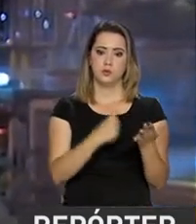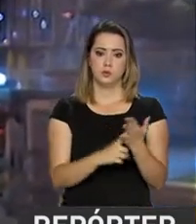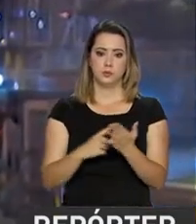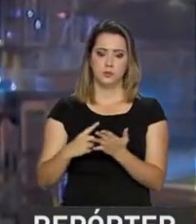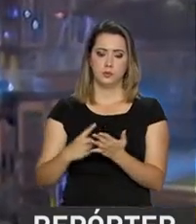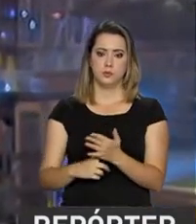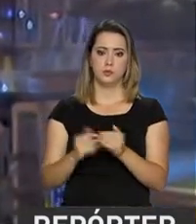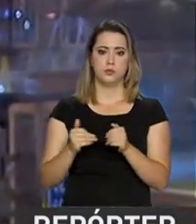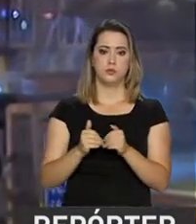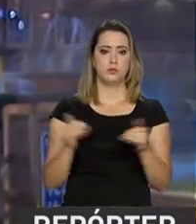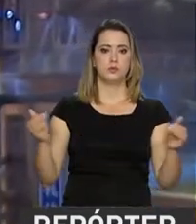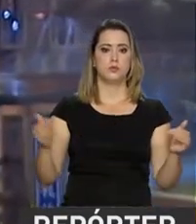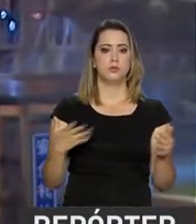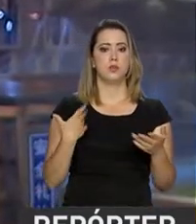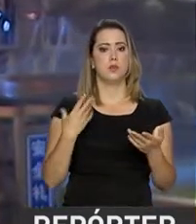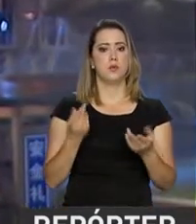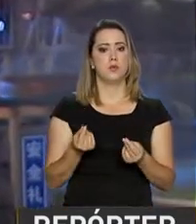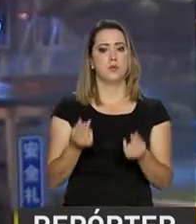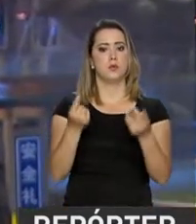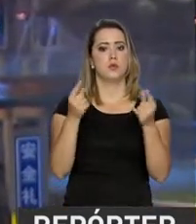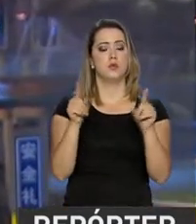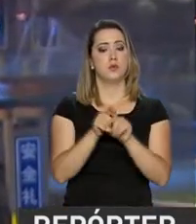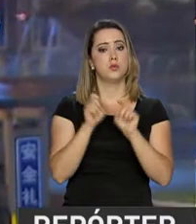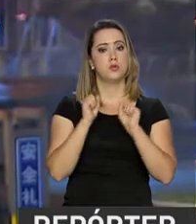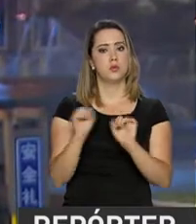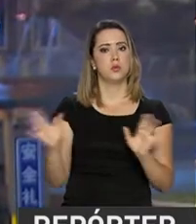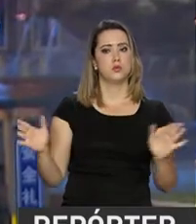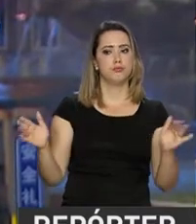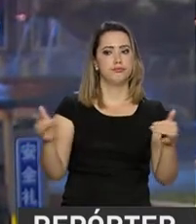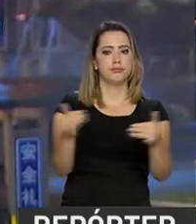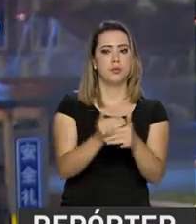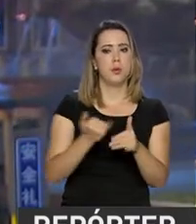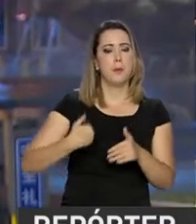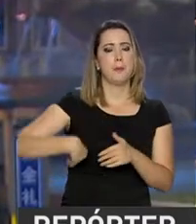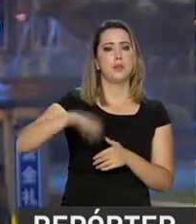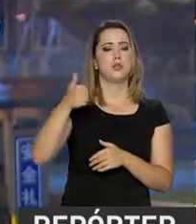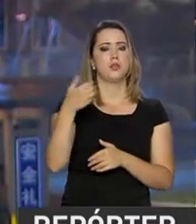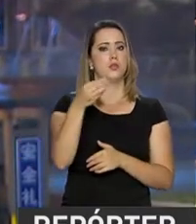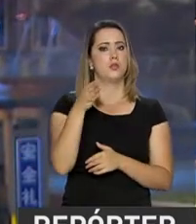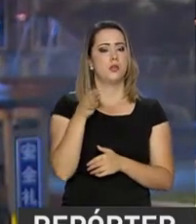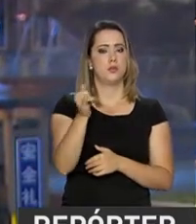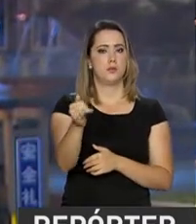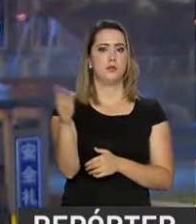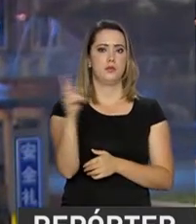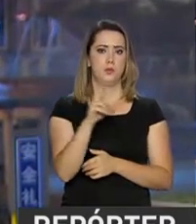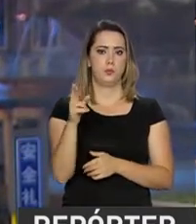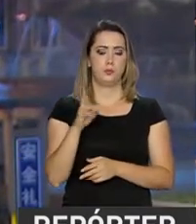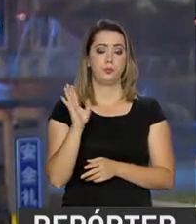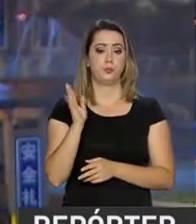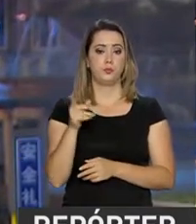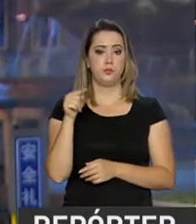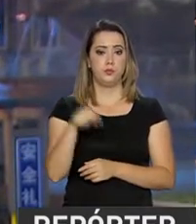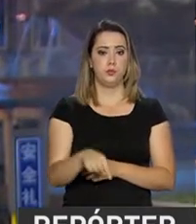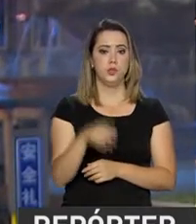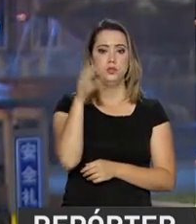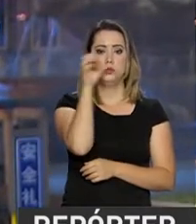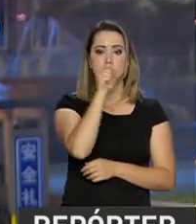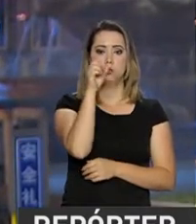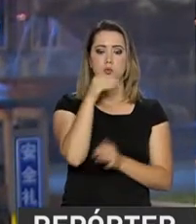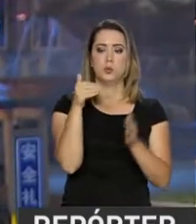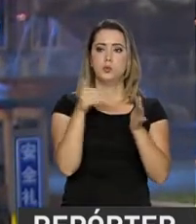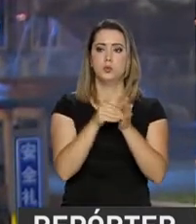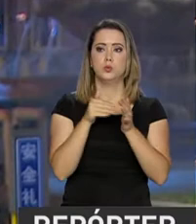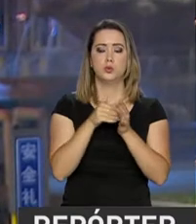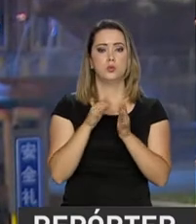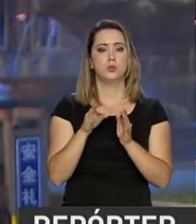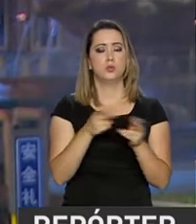a abertura de linhas de crédito que podem somar mais de 10 bilhões de reais já neste sábado o último dia